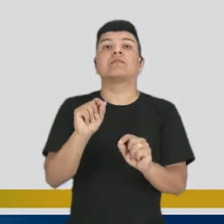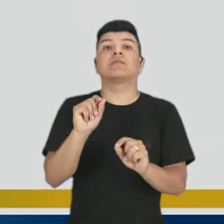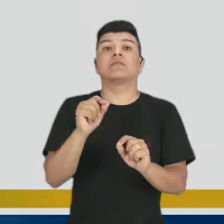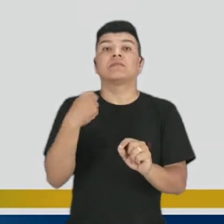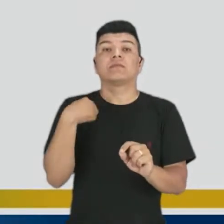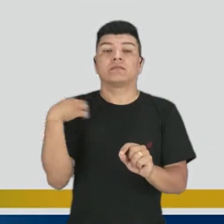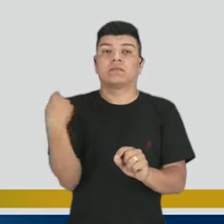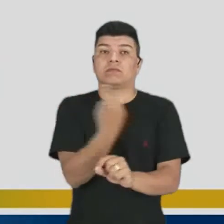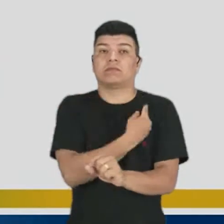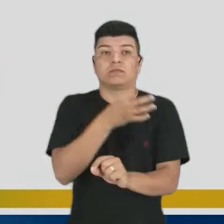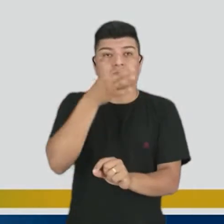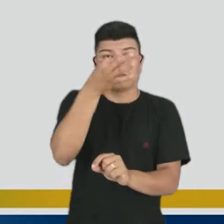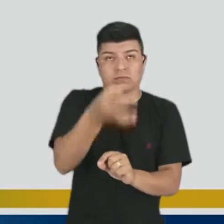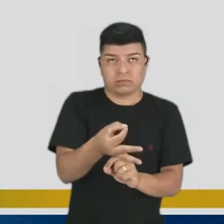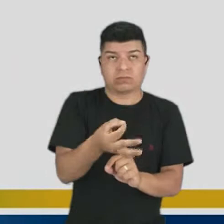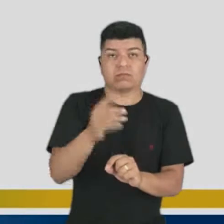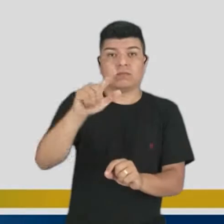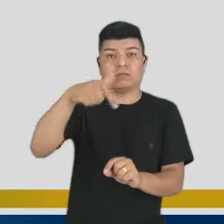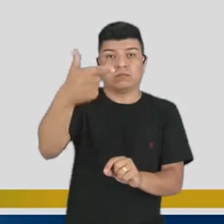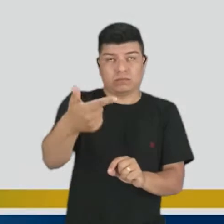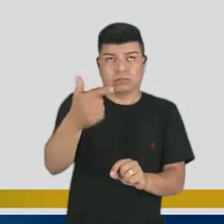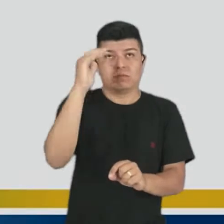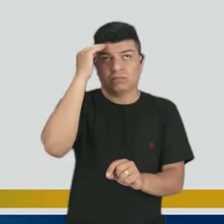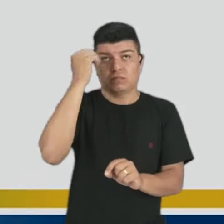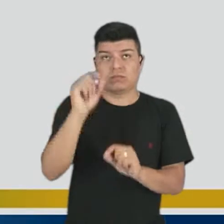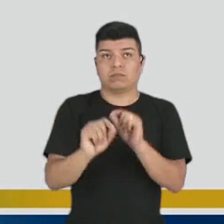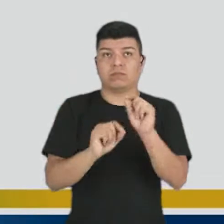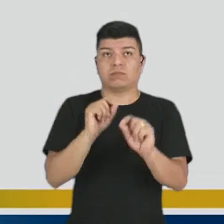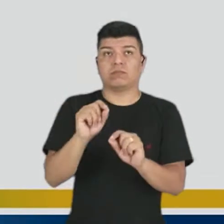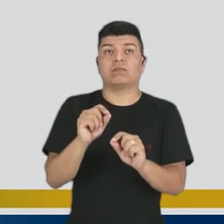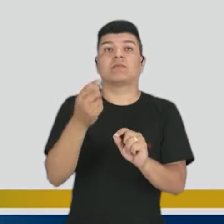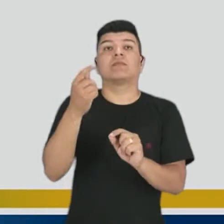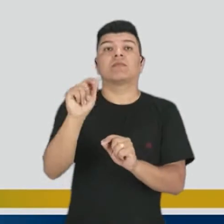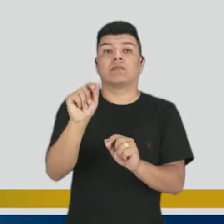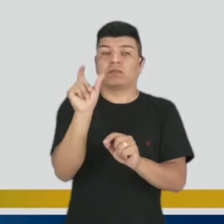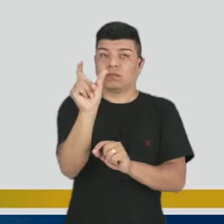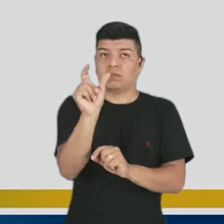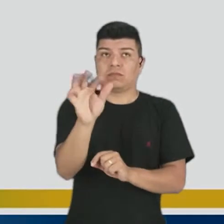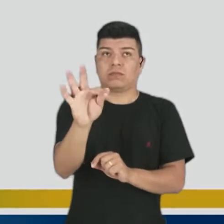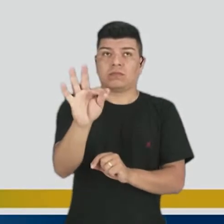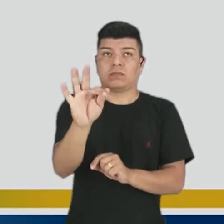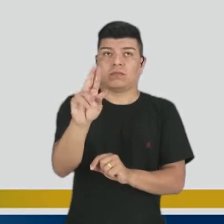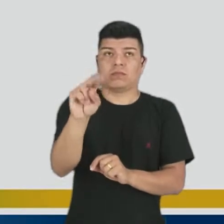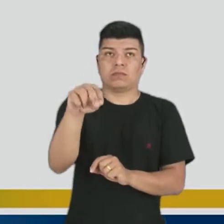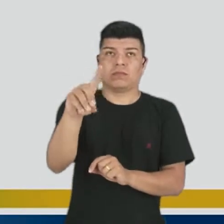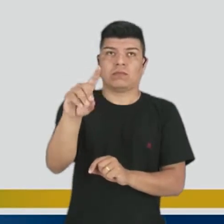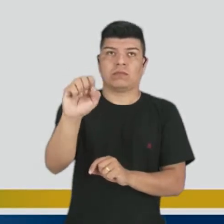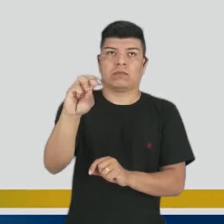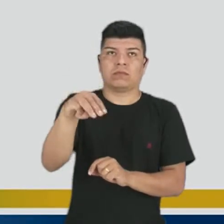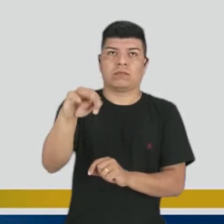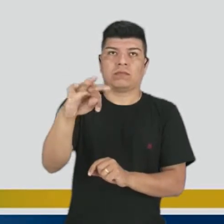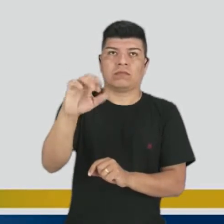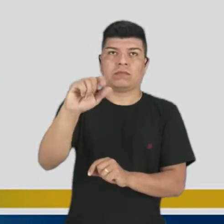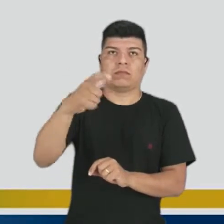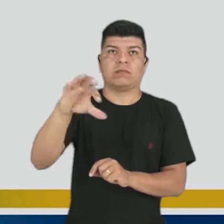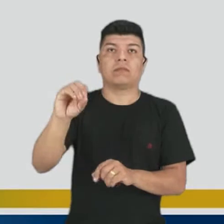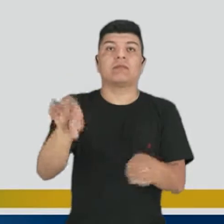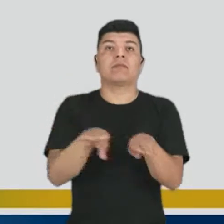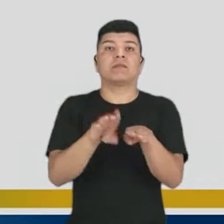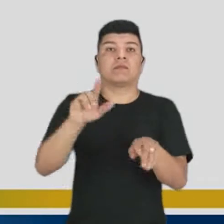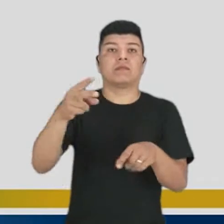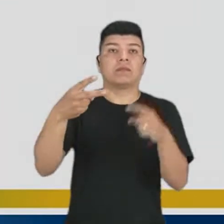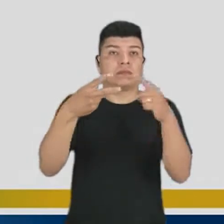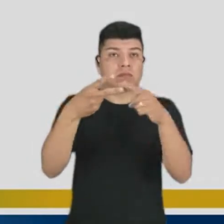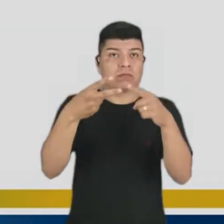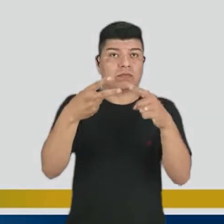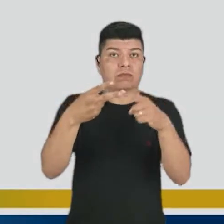a nossa opinião a fim de convencer o outro. Isso a gente chama de fundamentação. E a análise do fundamento, que é a segunda